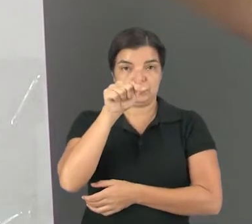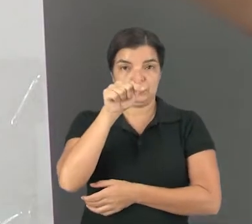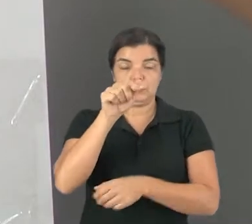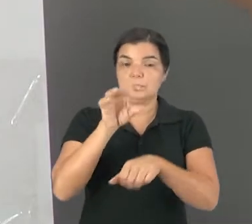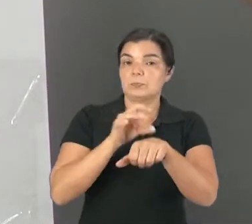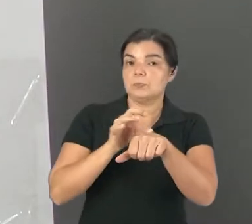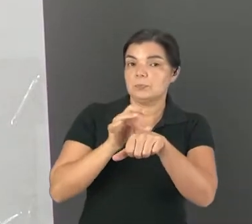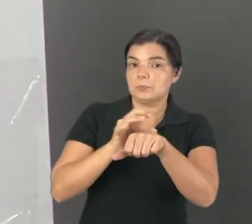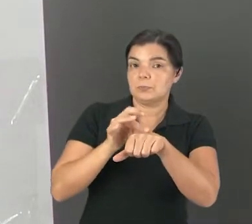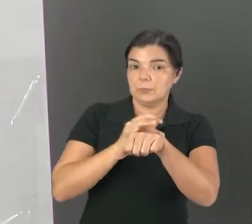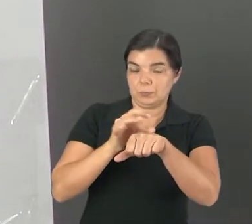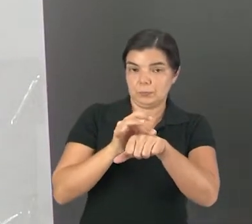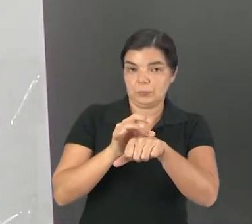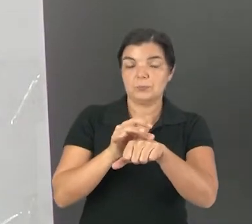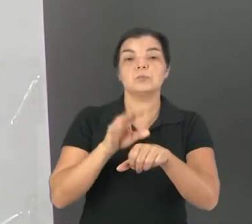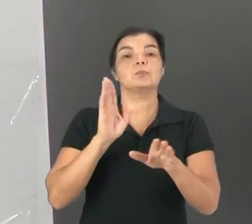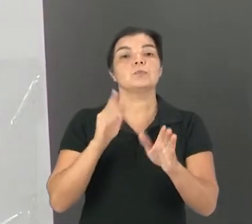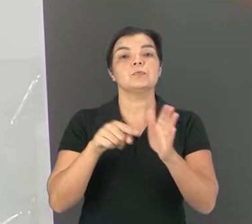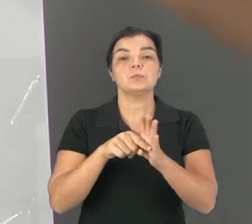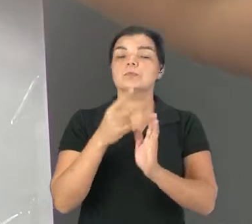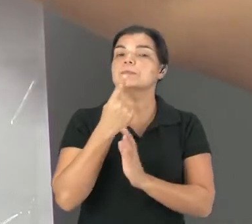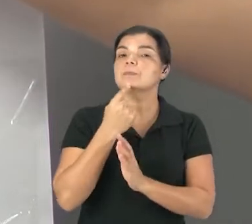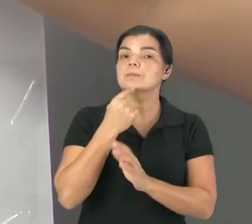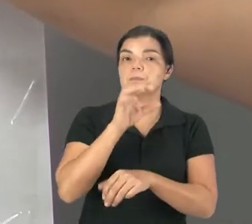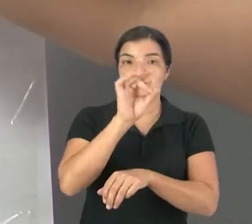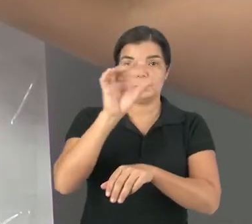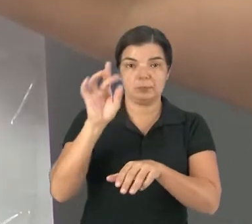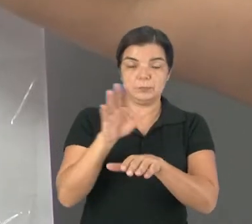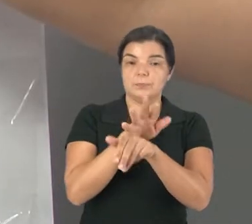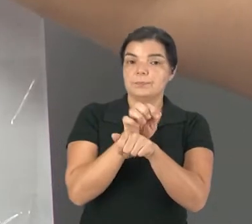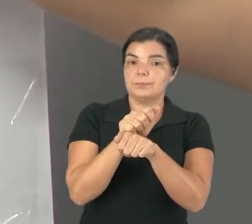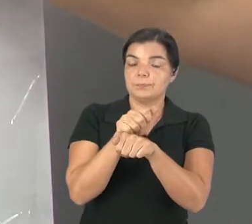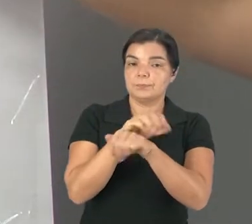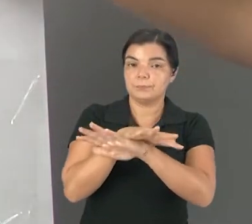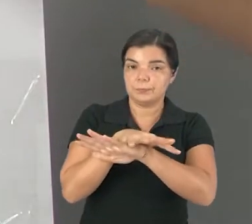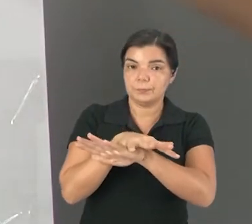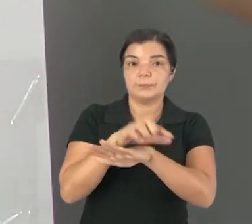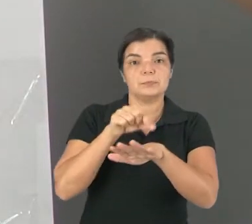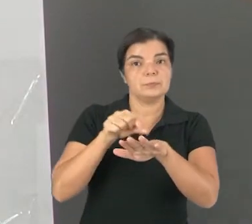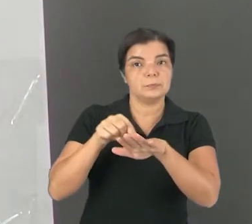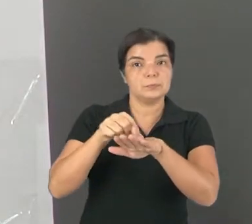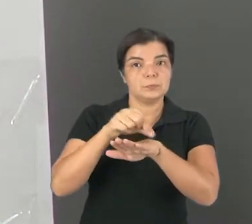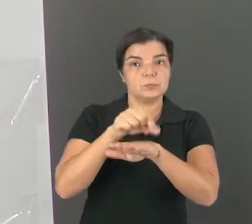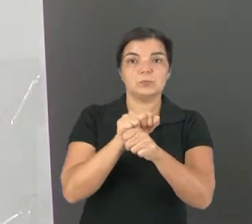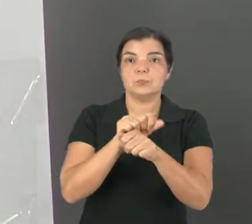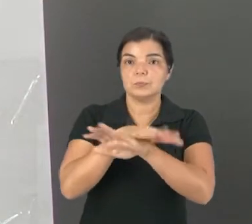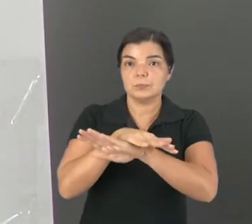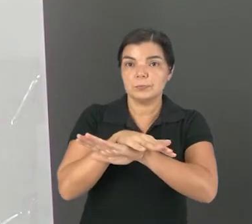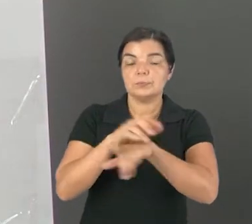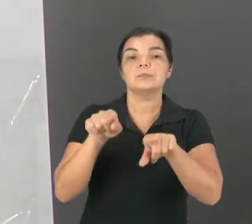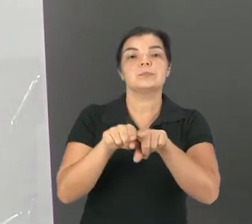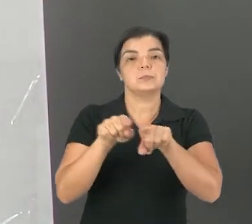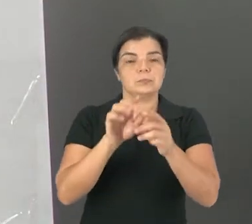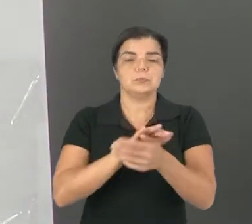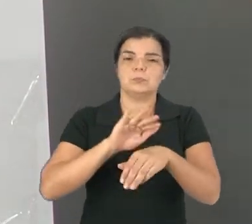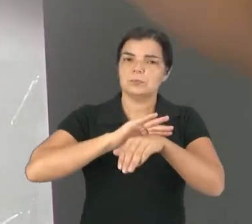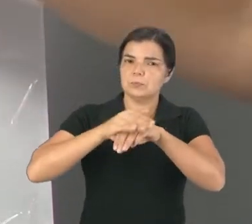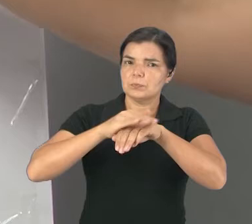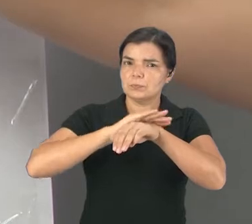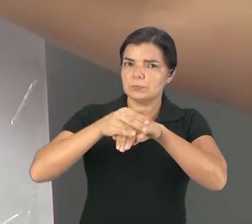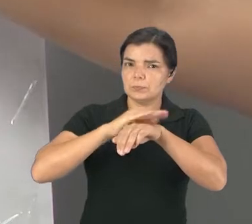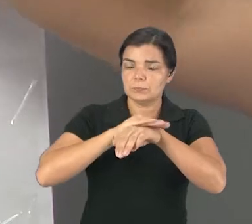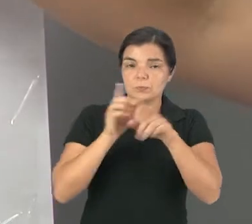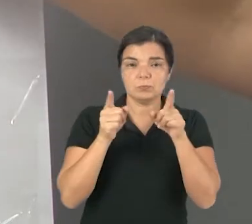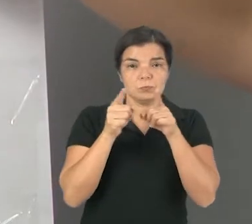manchas pretas no fundo vermelho em cada asinha. As joaninhas possuem um corpo meio esférico,